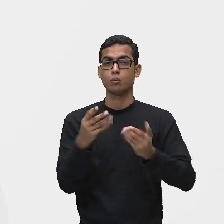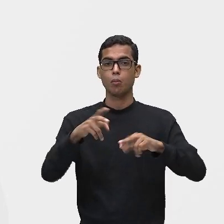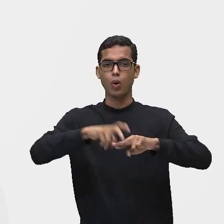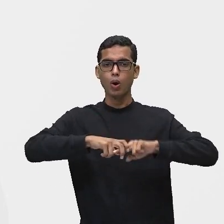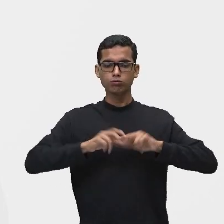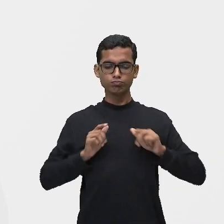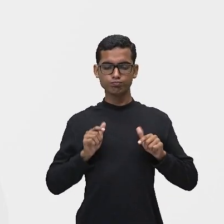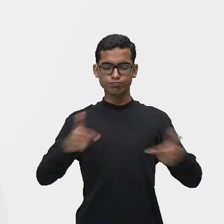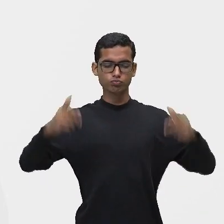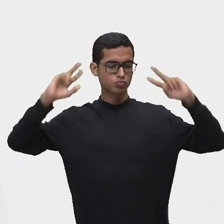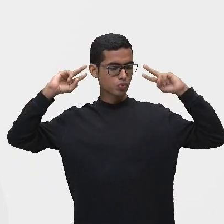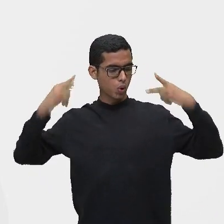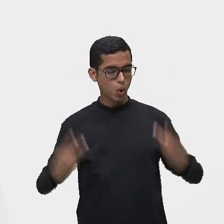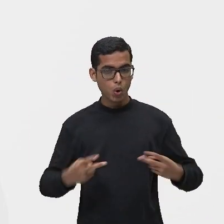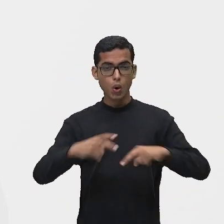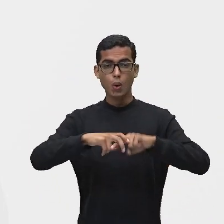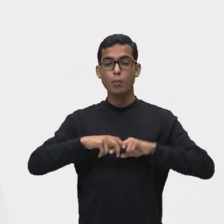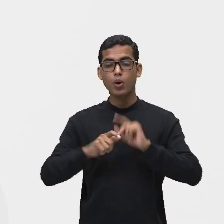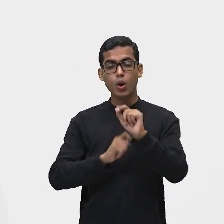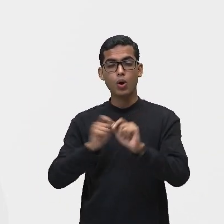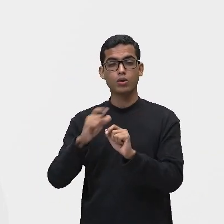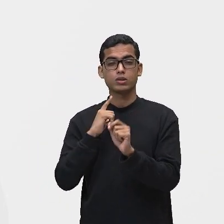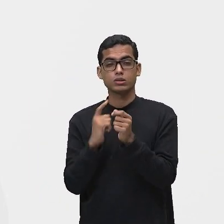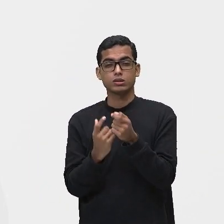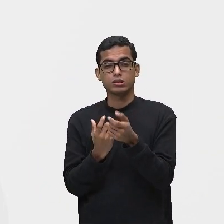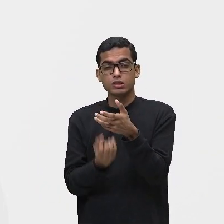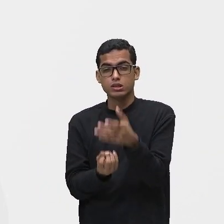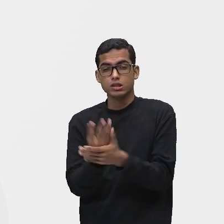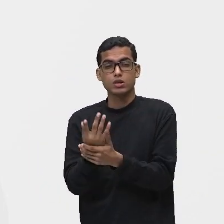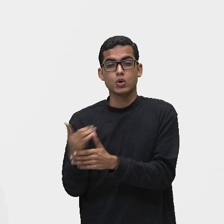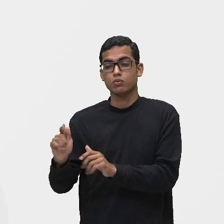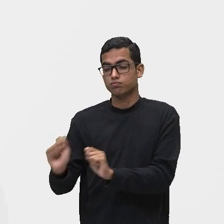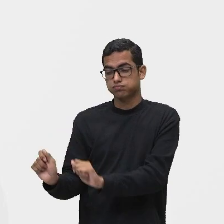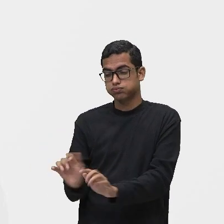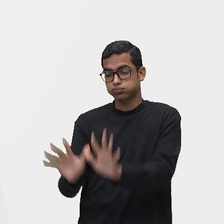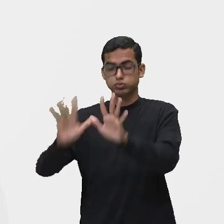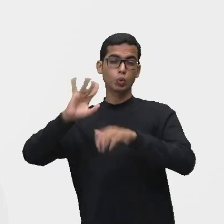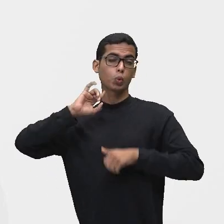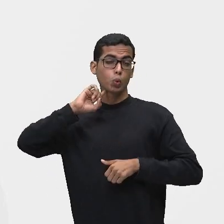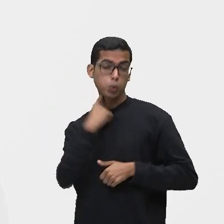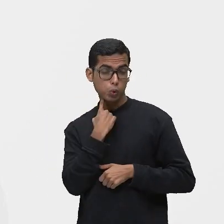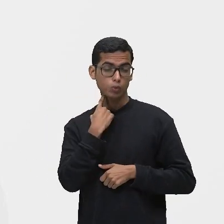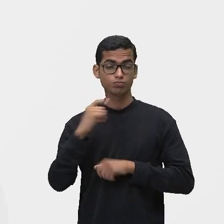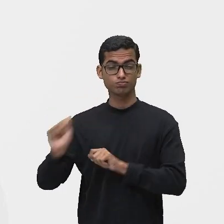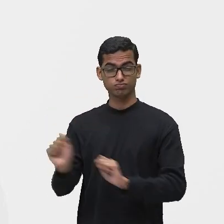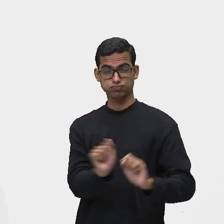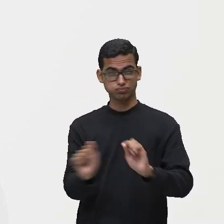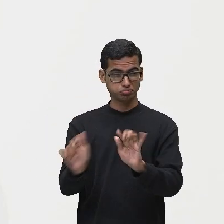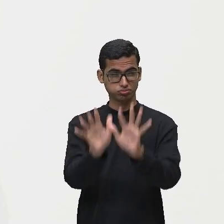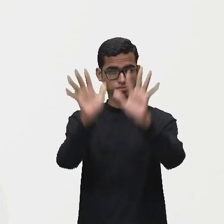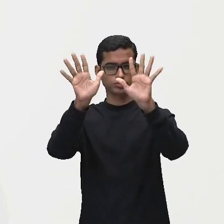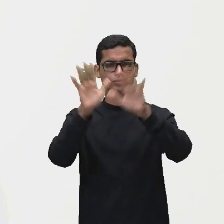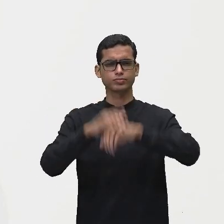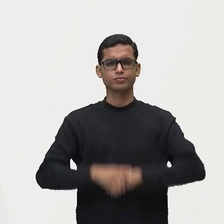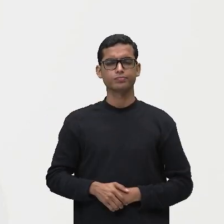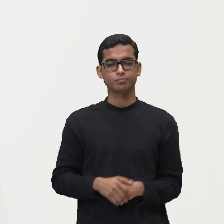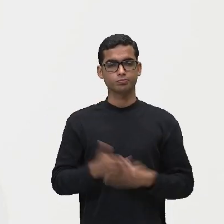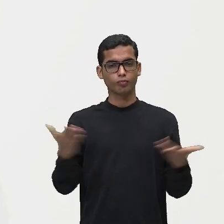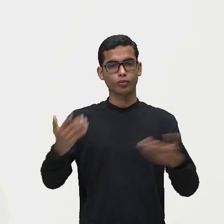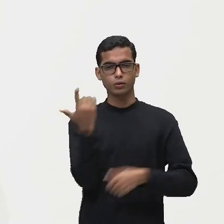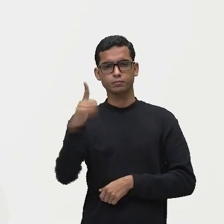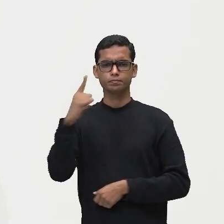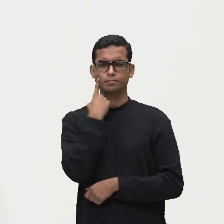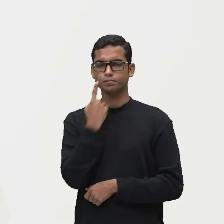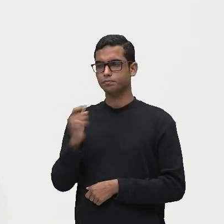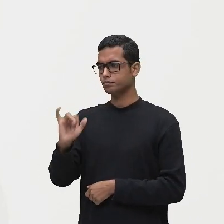gases poluentes. Então, observem aqui uma outra imagem que traz a composição